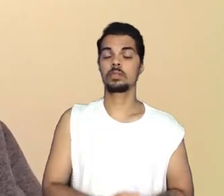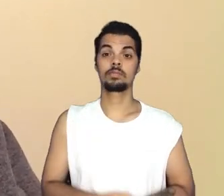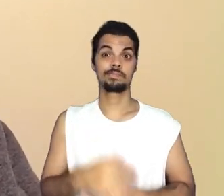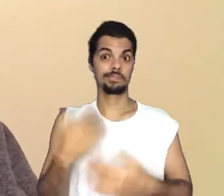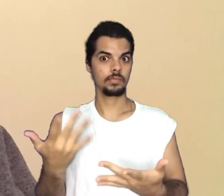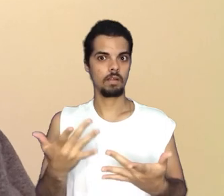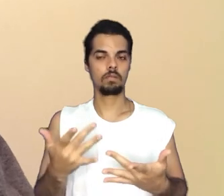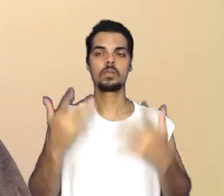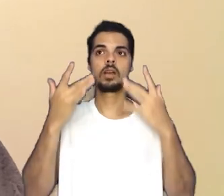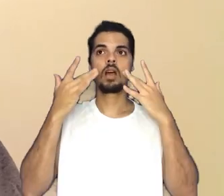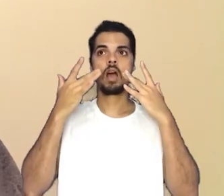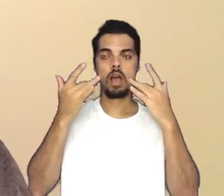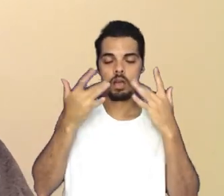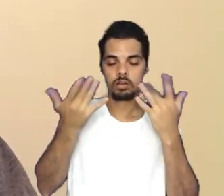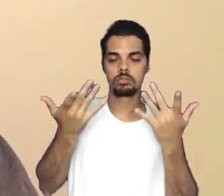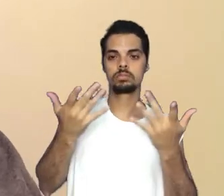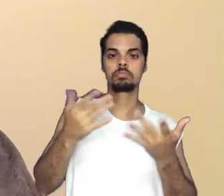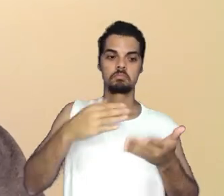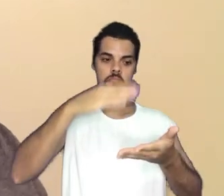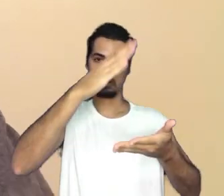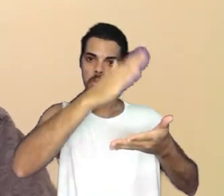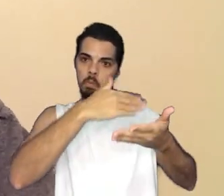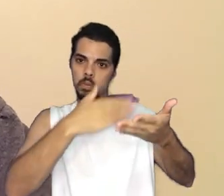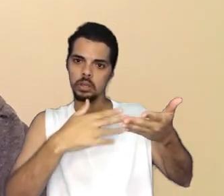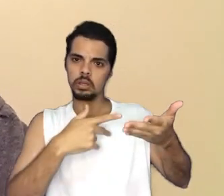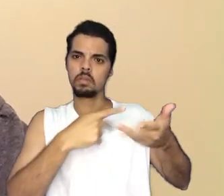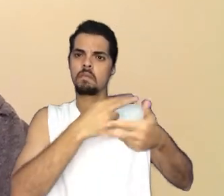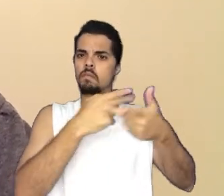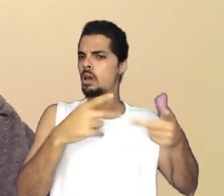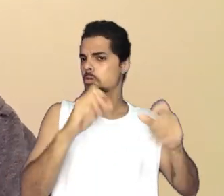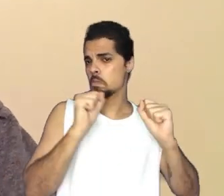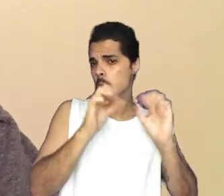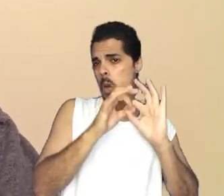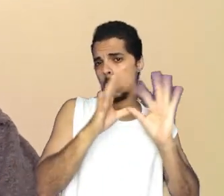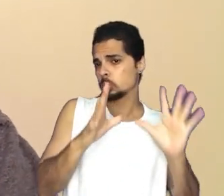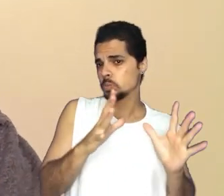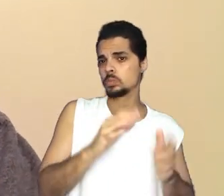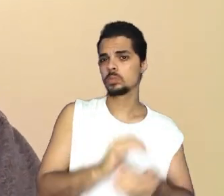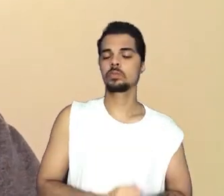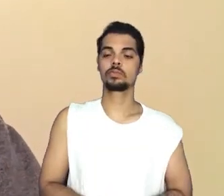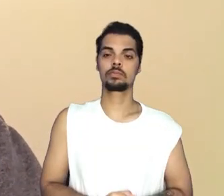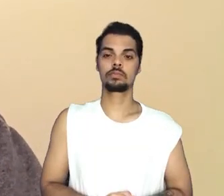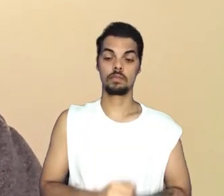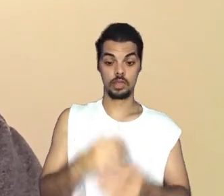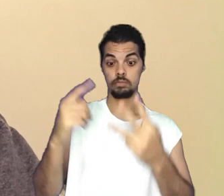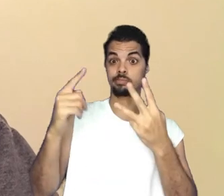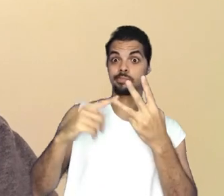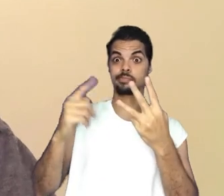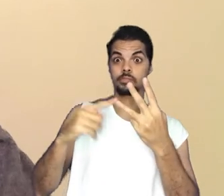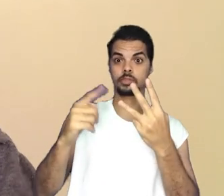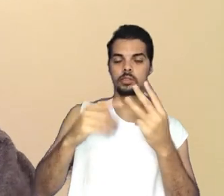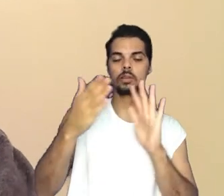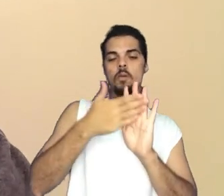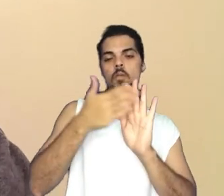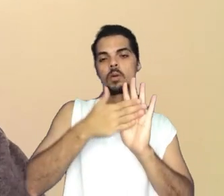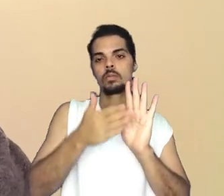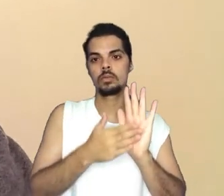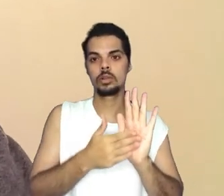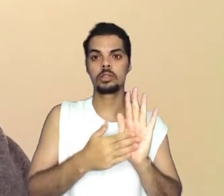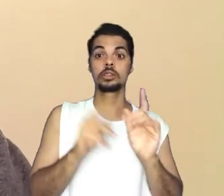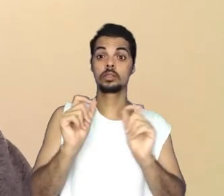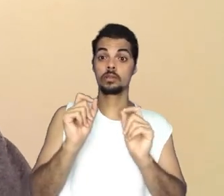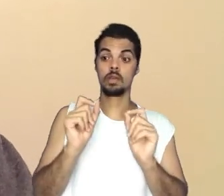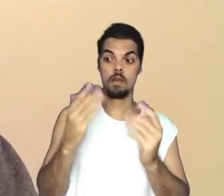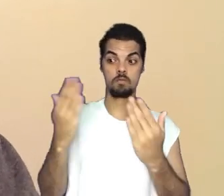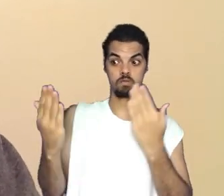trabalho interdisciplinar com artes. Uma terceira proposta seria um quadro comparativo